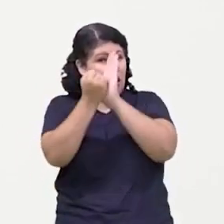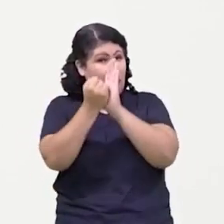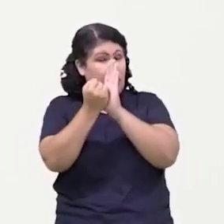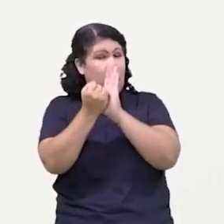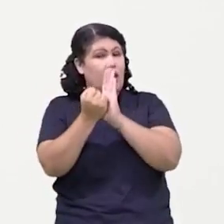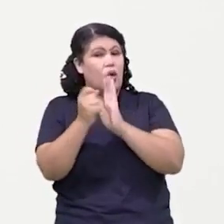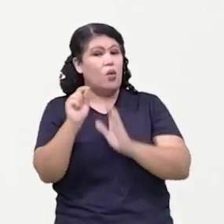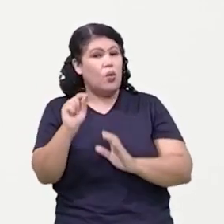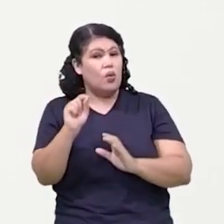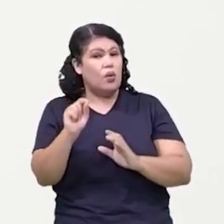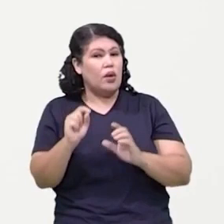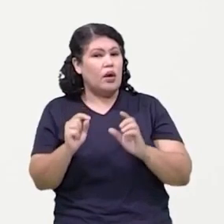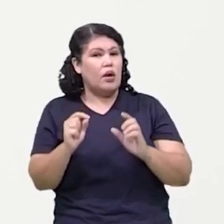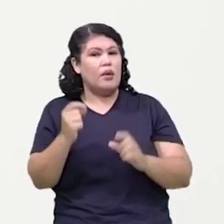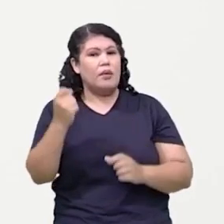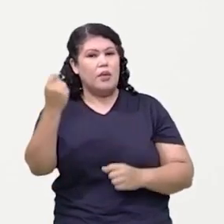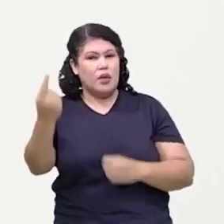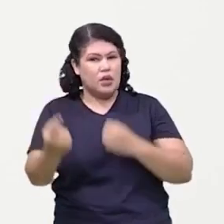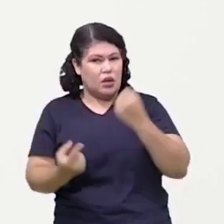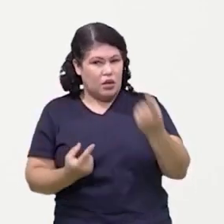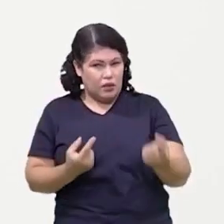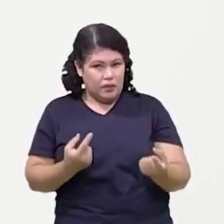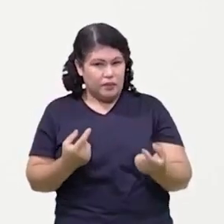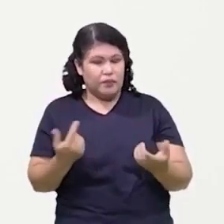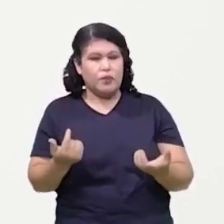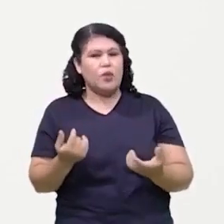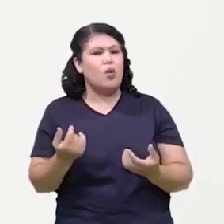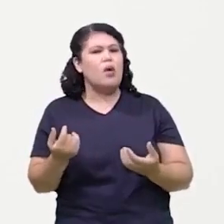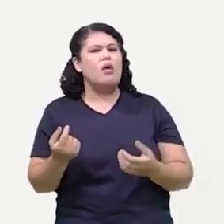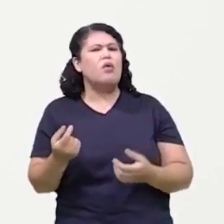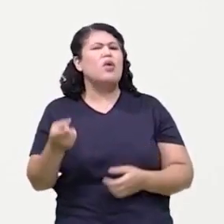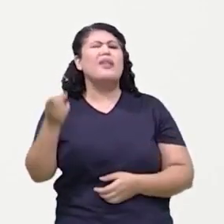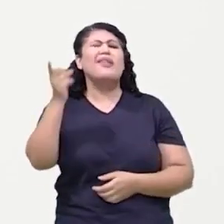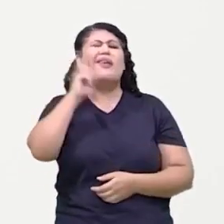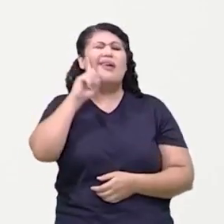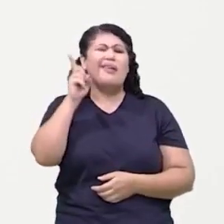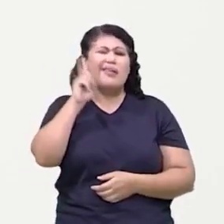intercalação. Ok? Naquele dia,